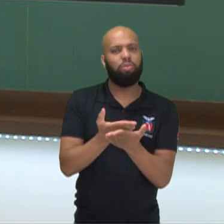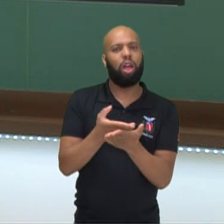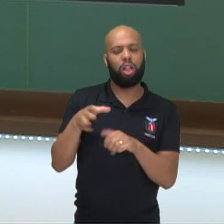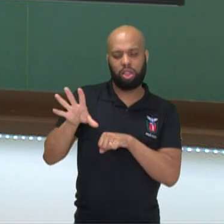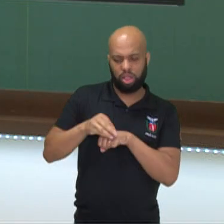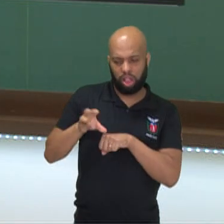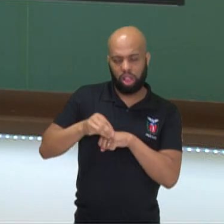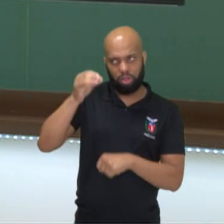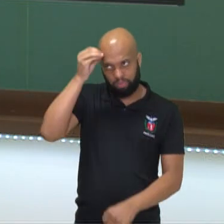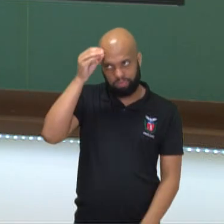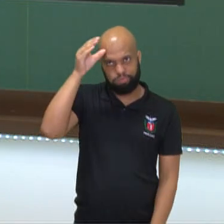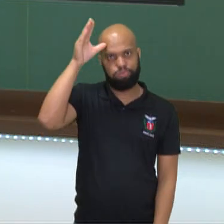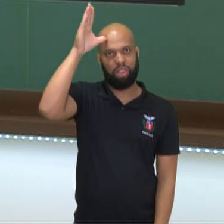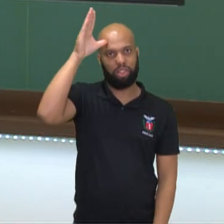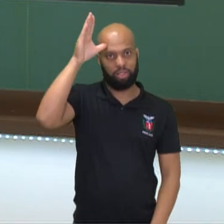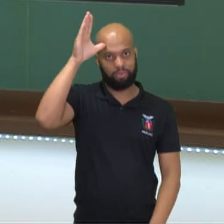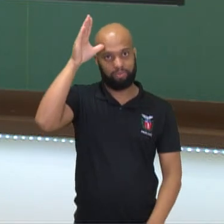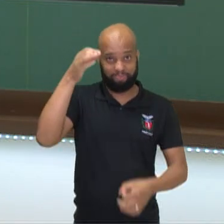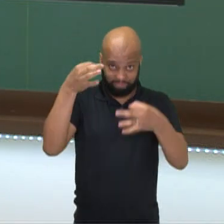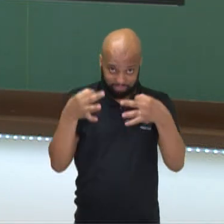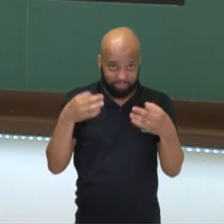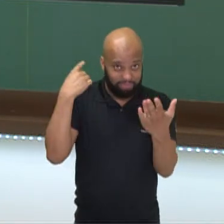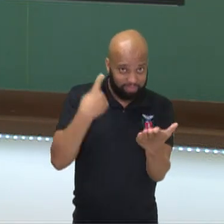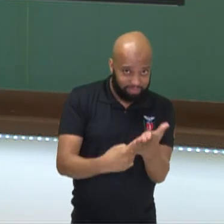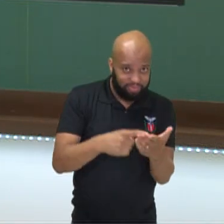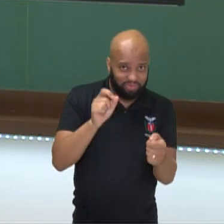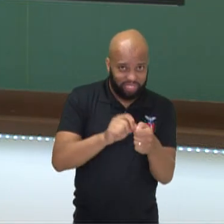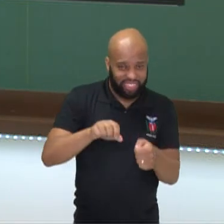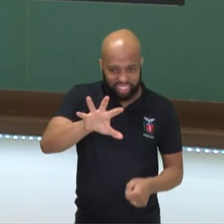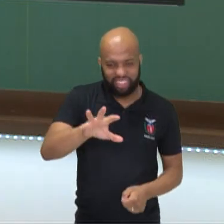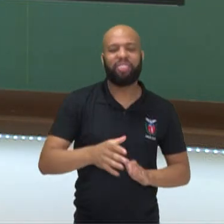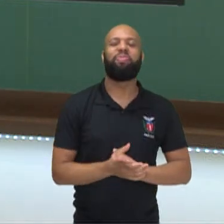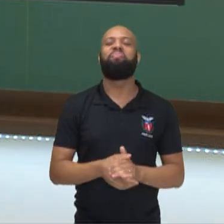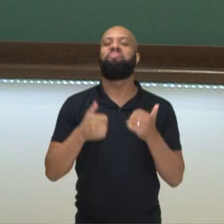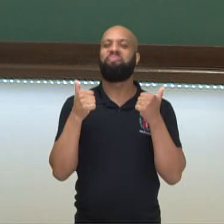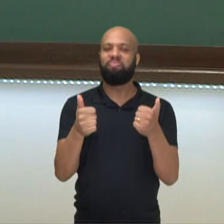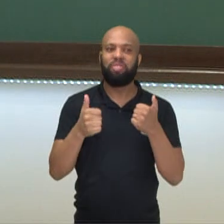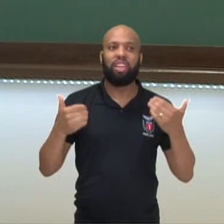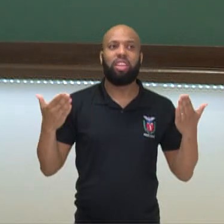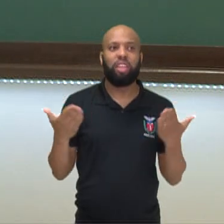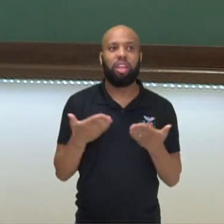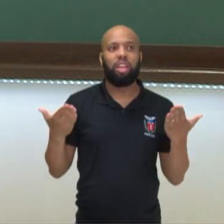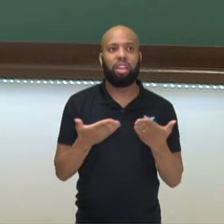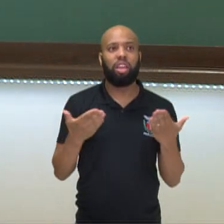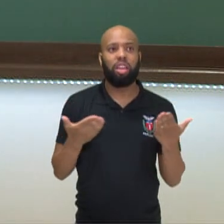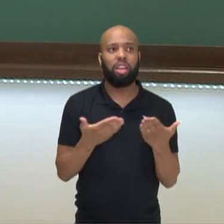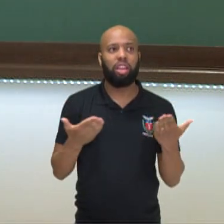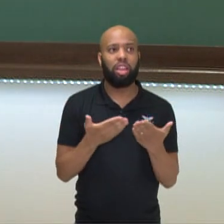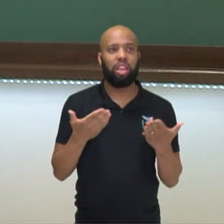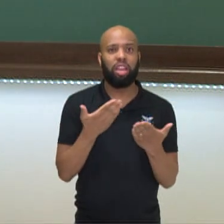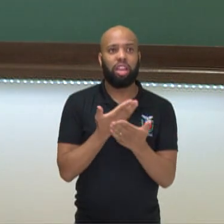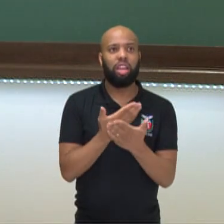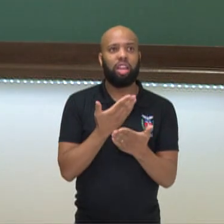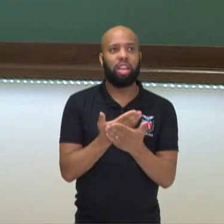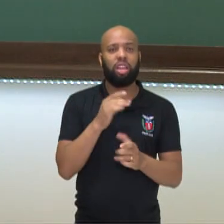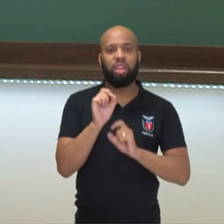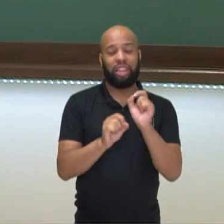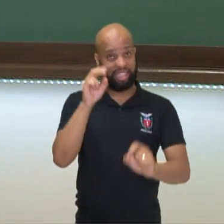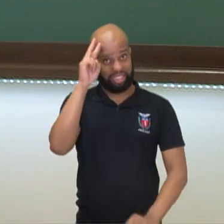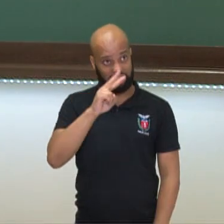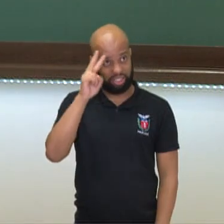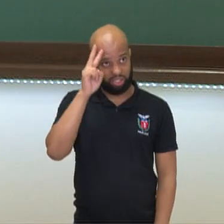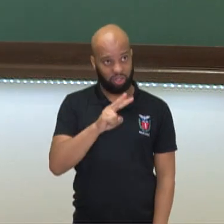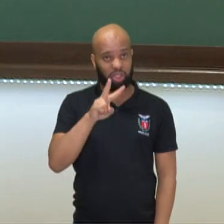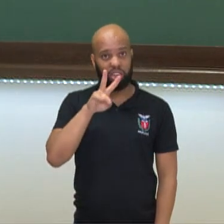conhecimentos. Combinado? Vai fazer isso, criança? Boa, muito bem. Então, nessa nossa aula de